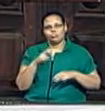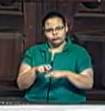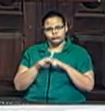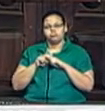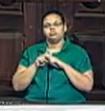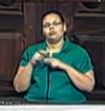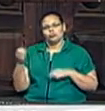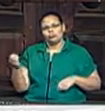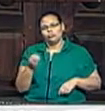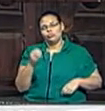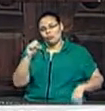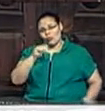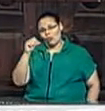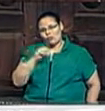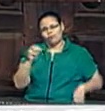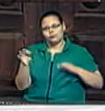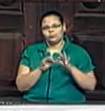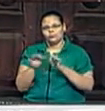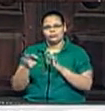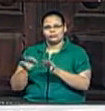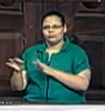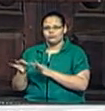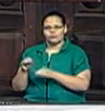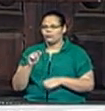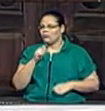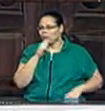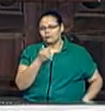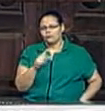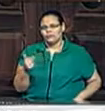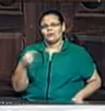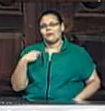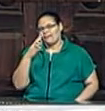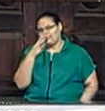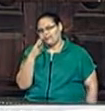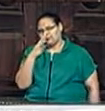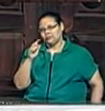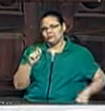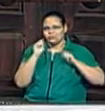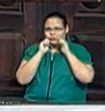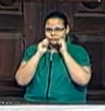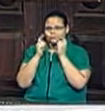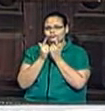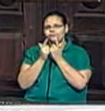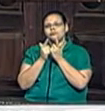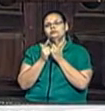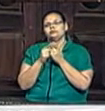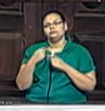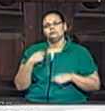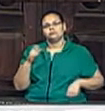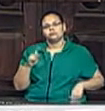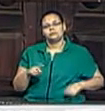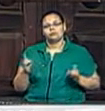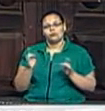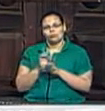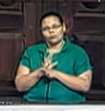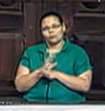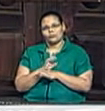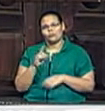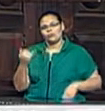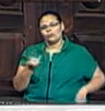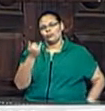conta desses 9 projetos que não estão mais sob a apreciação da Assembleia Legislativa. Essa conclusão é uma